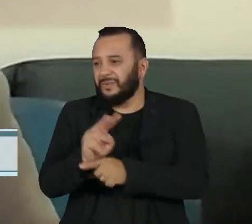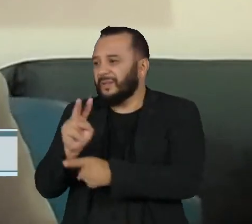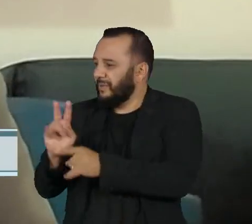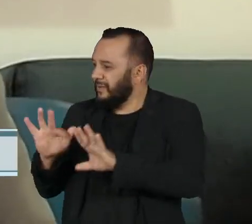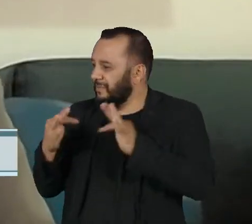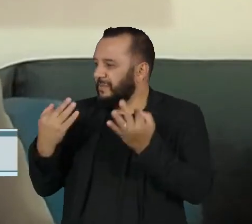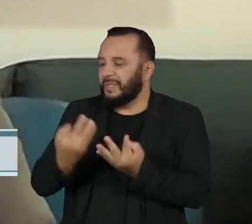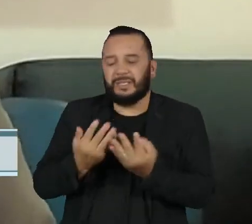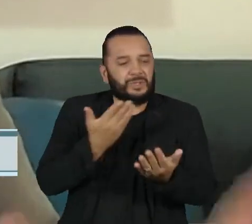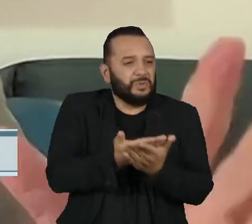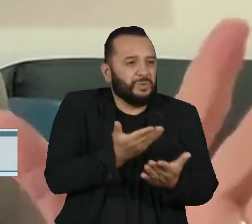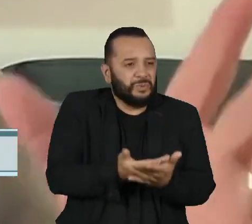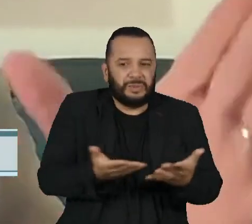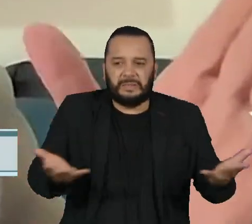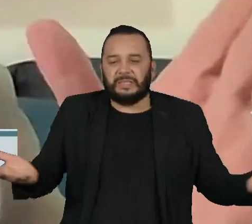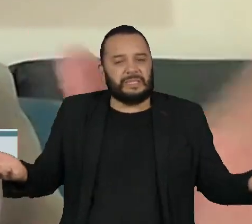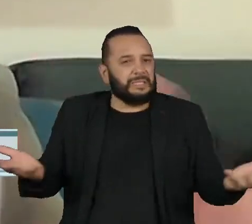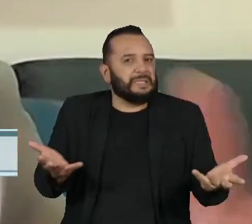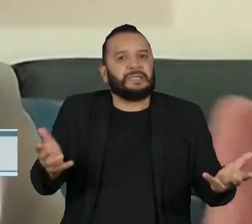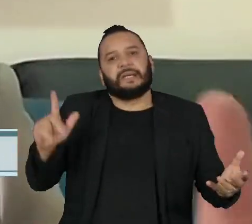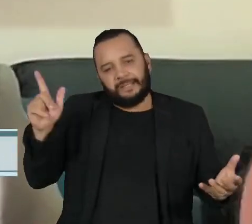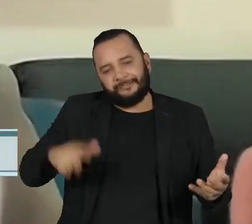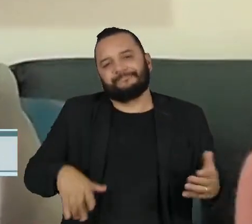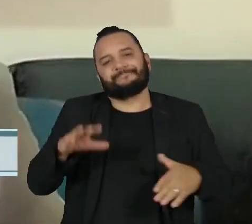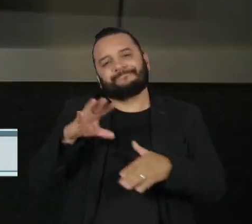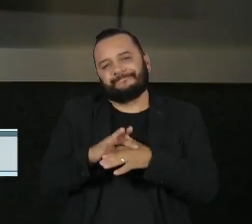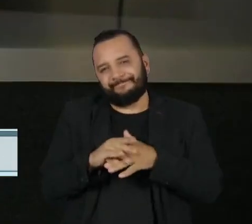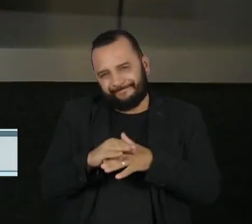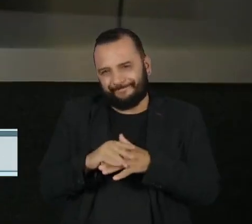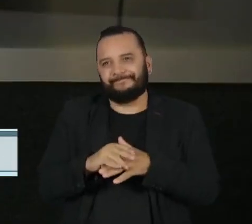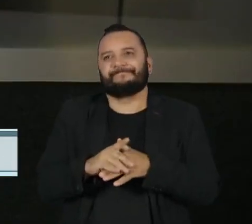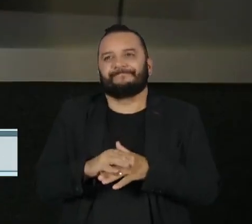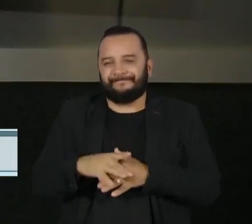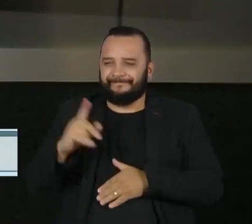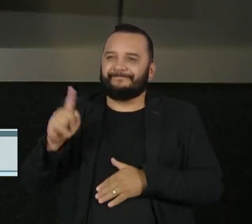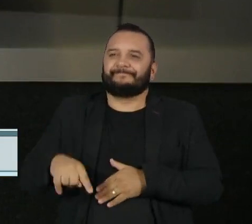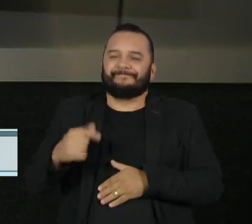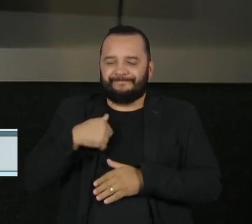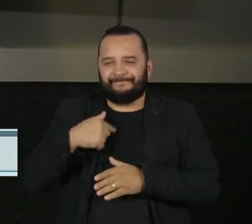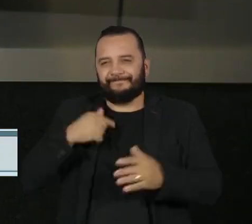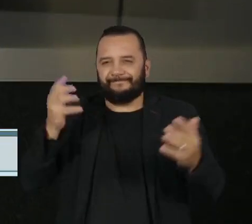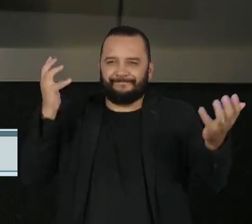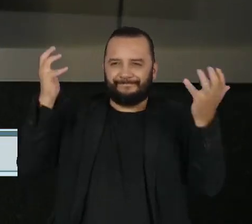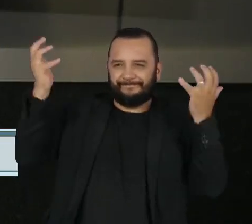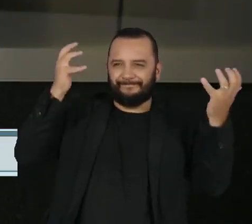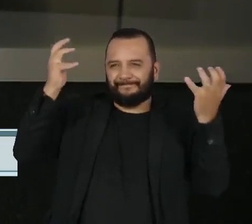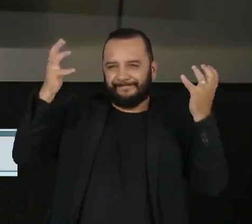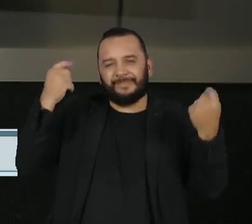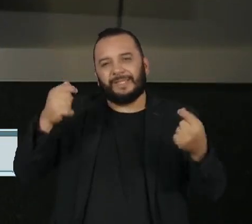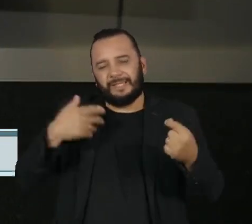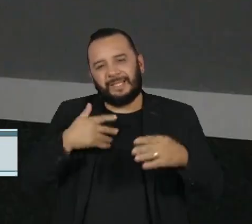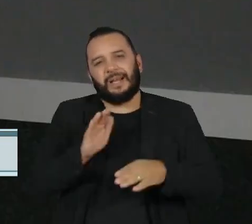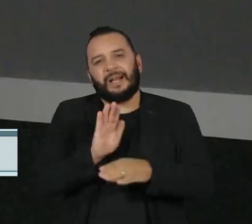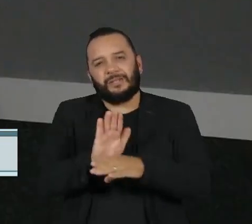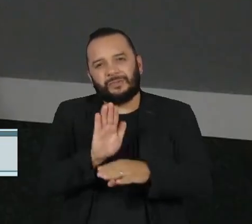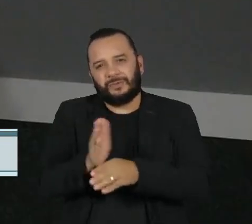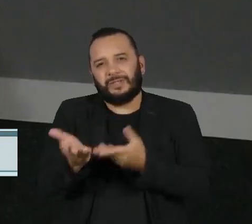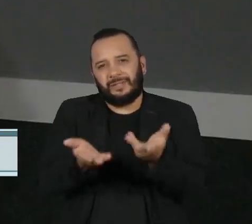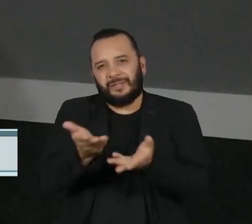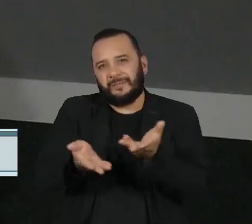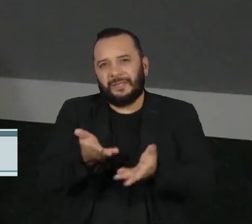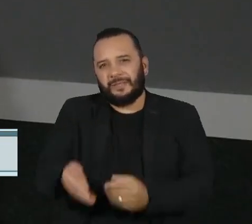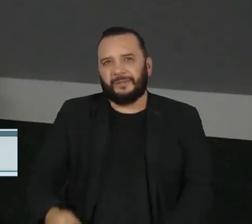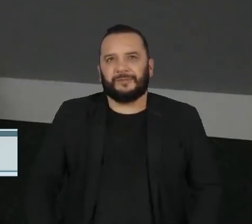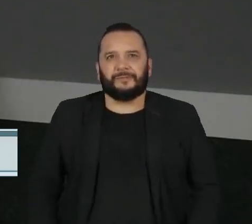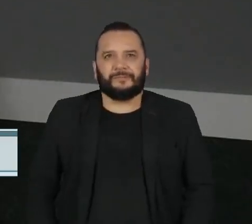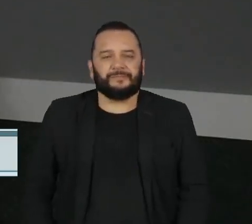família, nos meus estudos, aqui nós caracterizamos o sinal de que precisa de ajuda, precisa de uma avaliação. Em